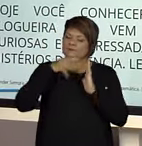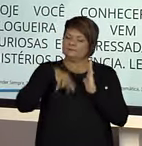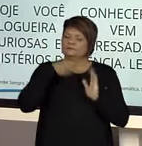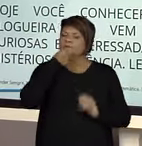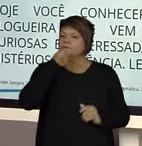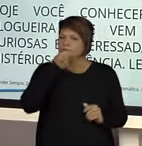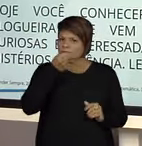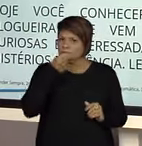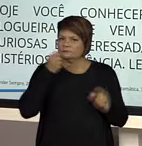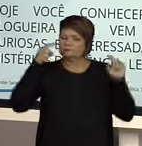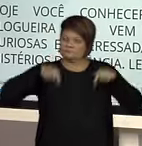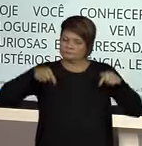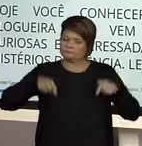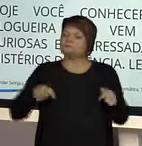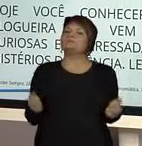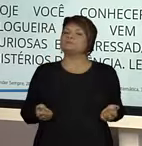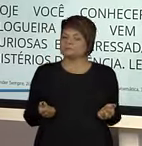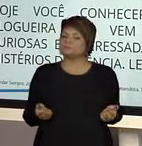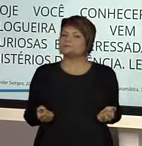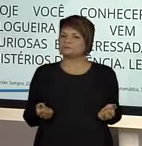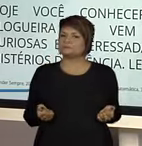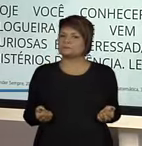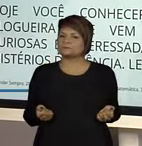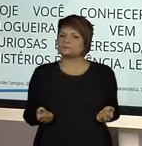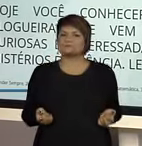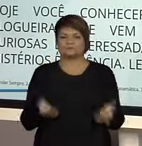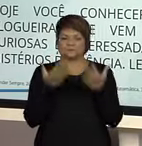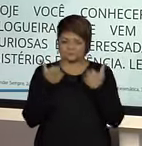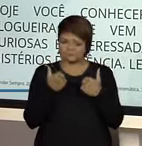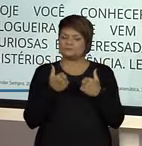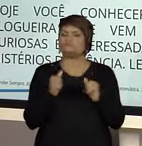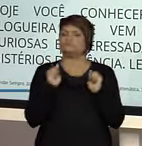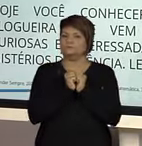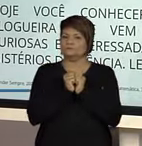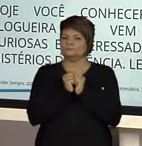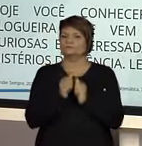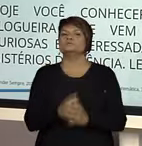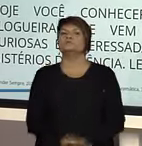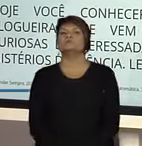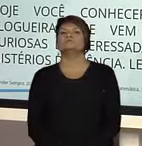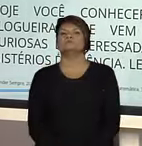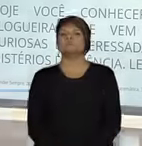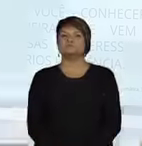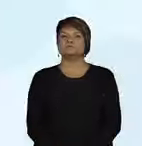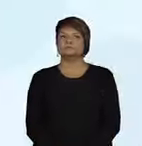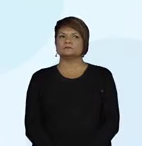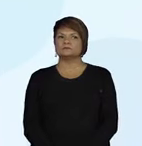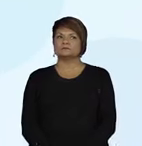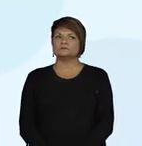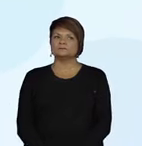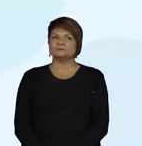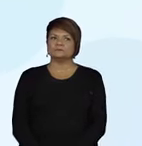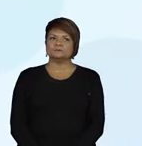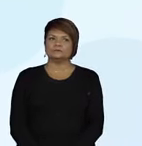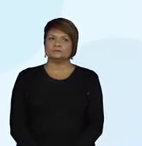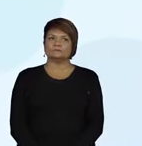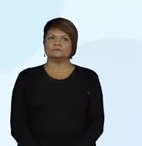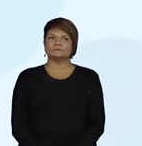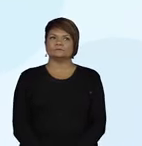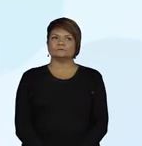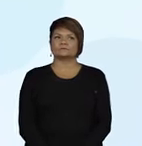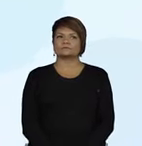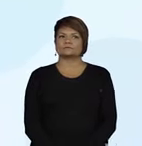entrevista aqui no nosso material. Então, acompanhe a leitura junto com a gente, tá? Olha só,